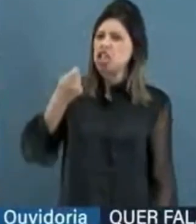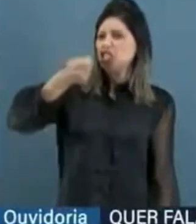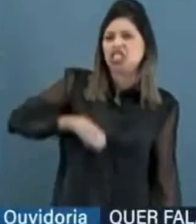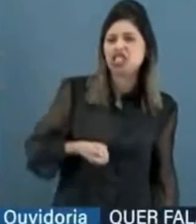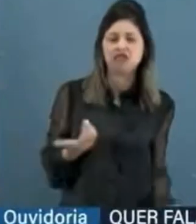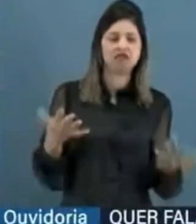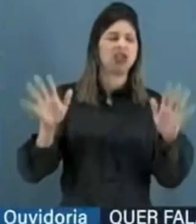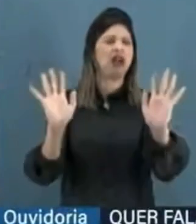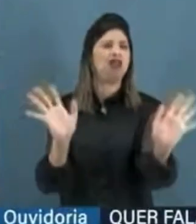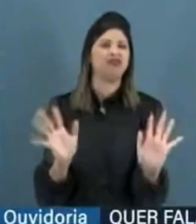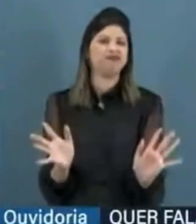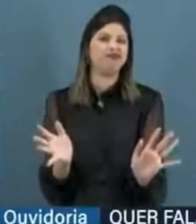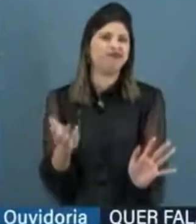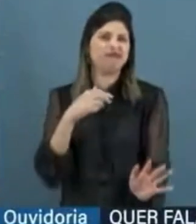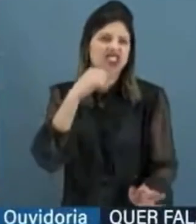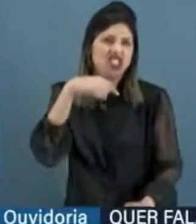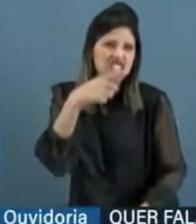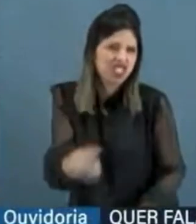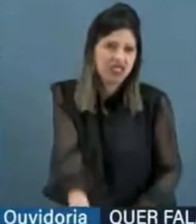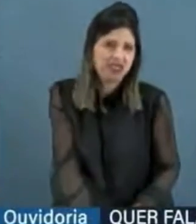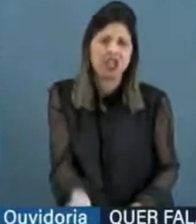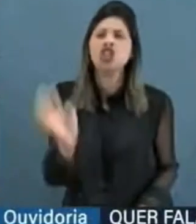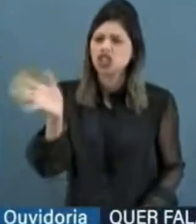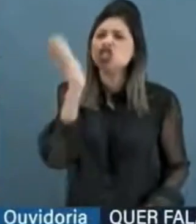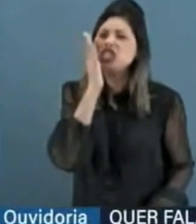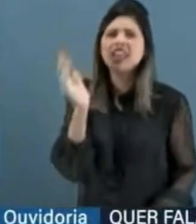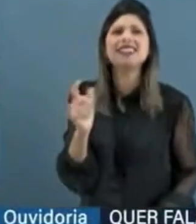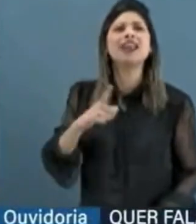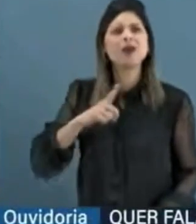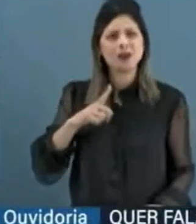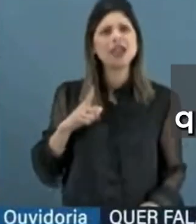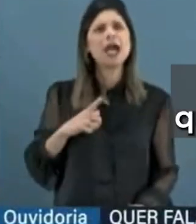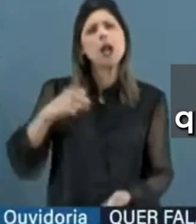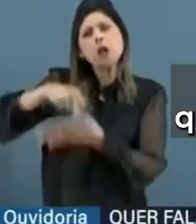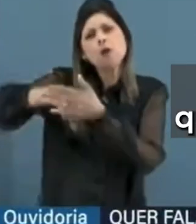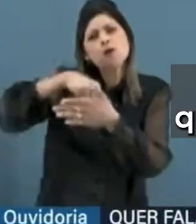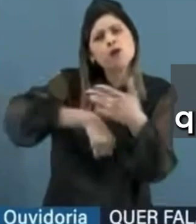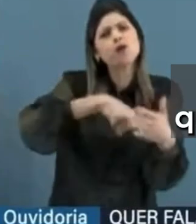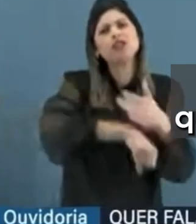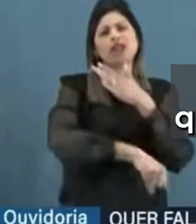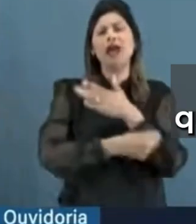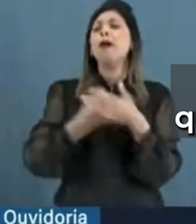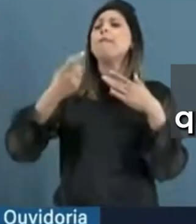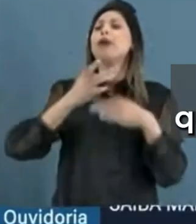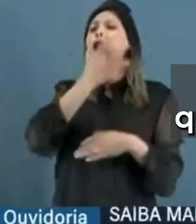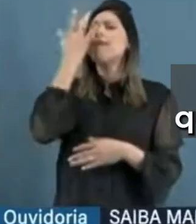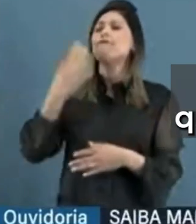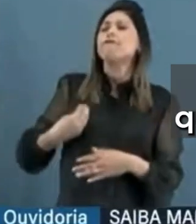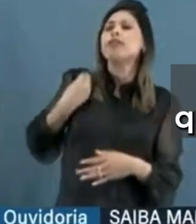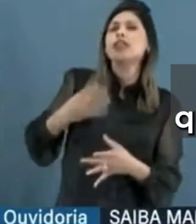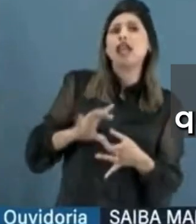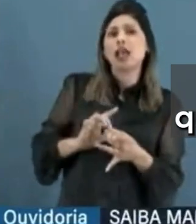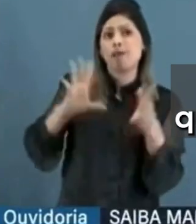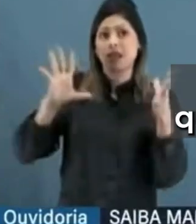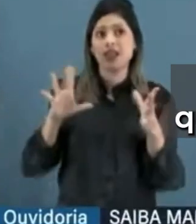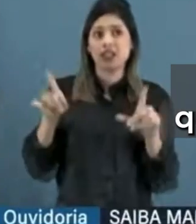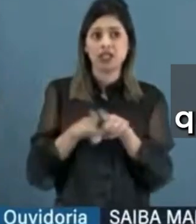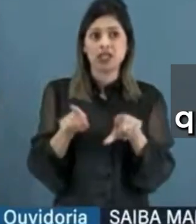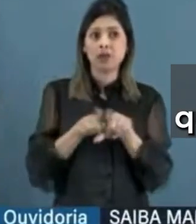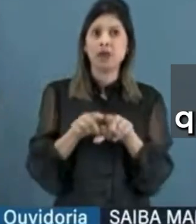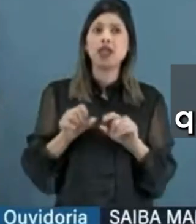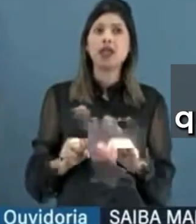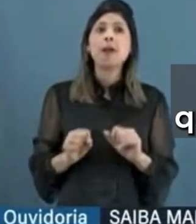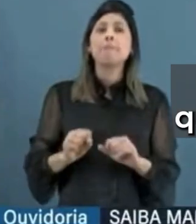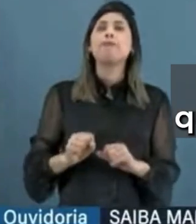sabe que nós perdemos muitas vidas na luta pela liberdade. E aqui, em 79, que foi o momento